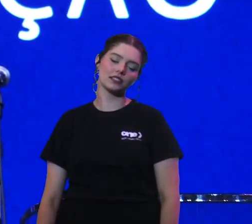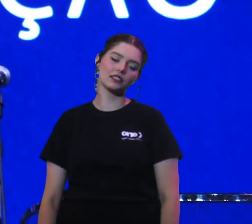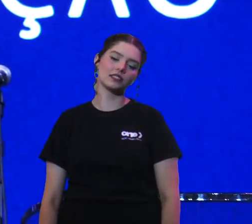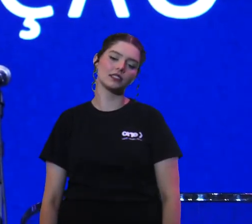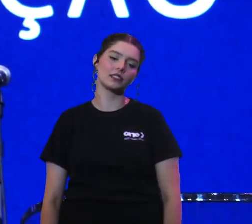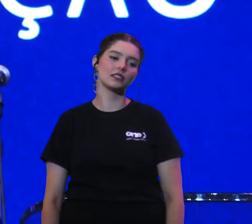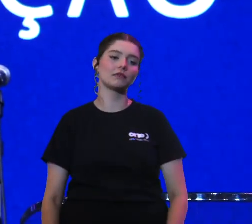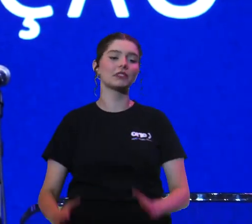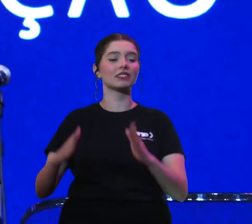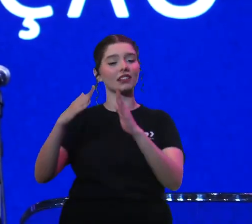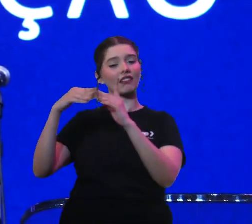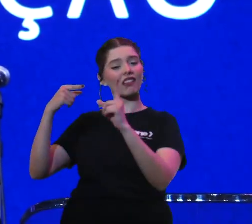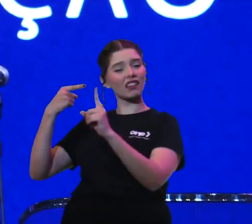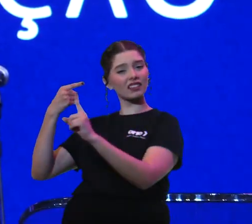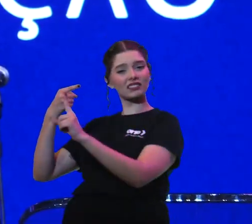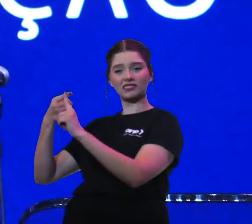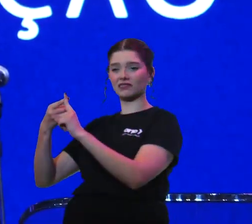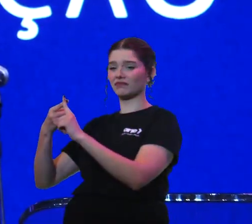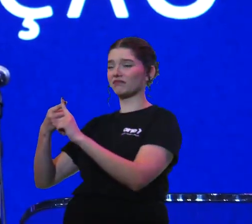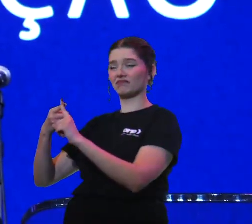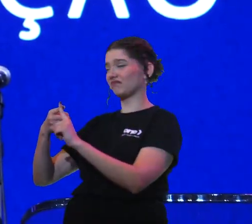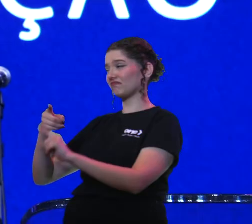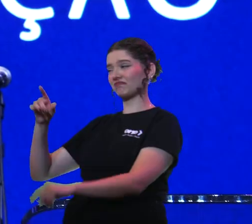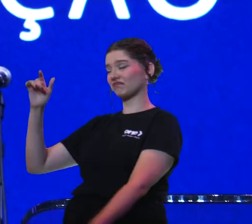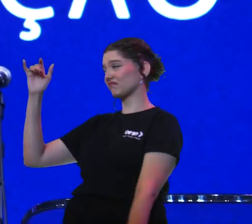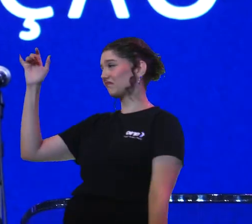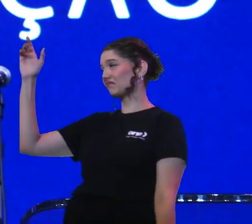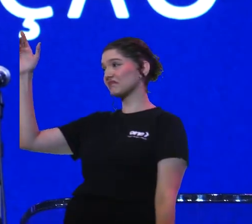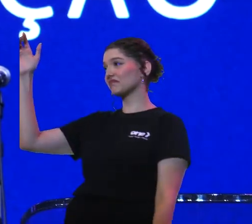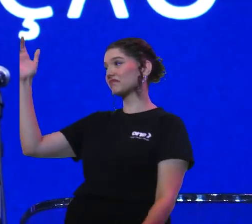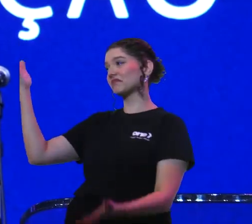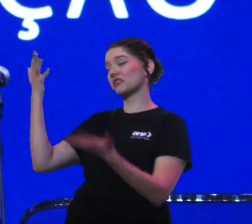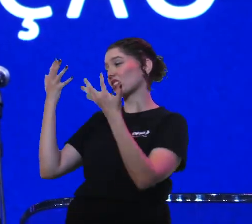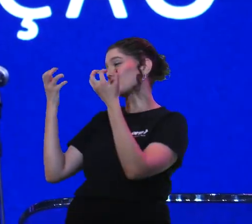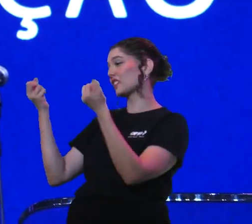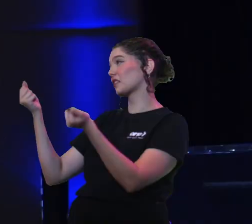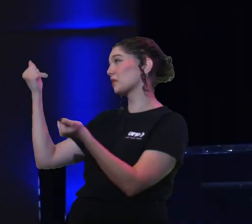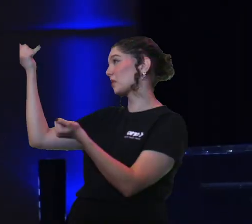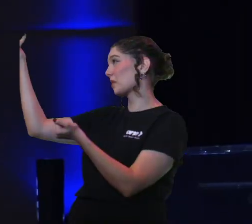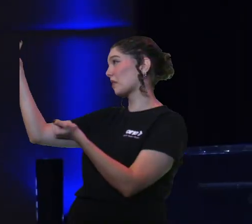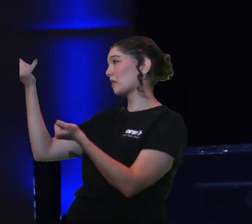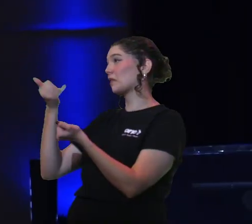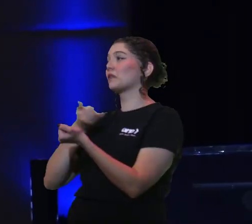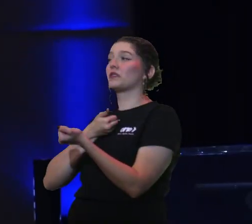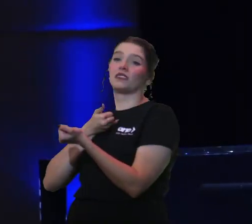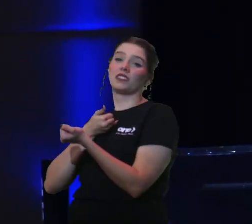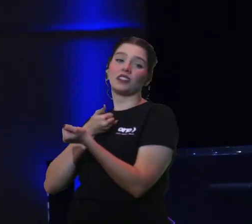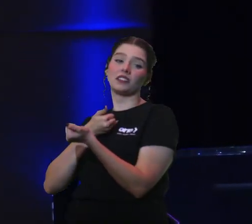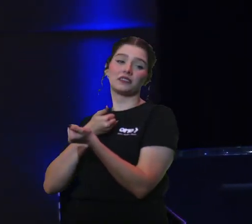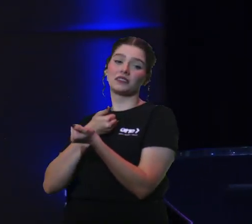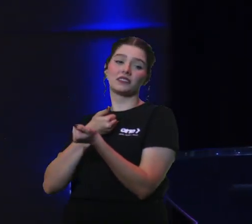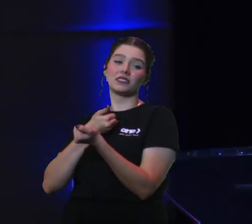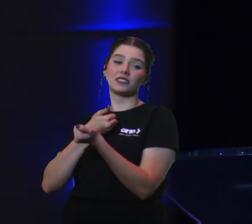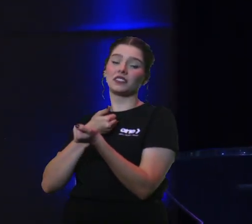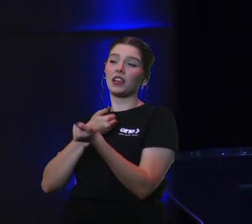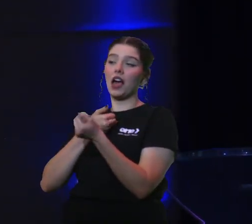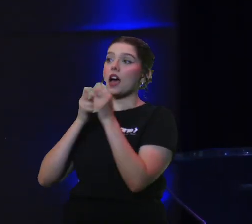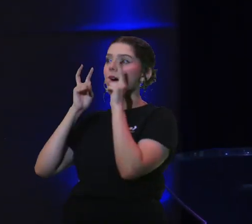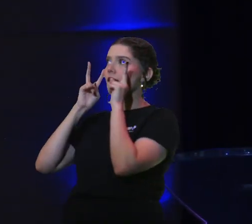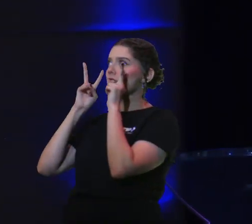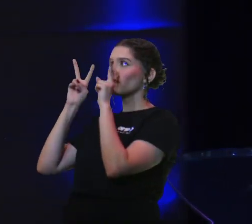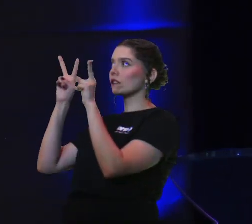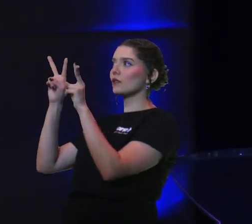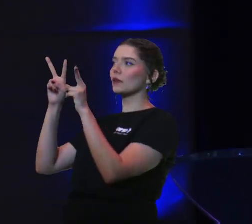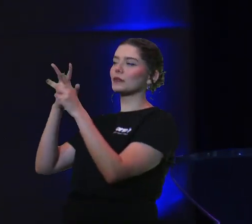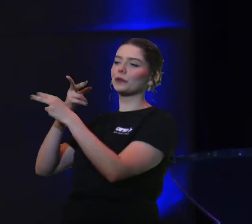Mas aquela igreja não ouviu a voz do Espírito, não enxergou as visões espirituais daquilo que Deus tinha para fazer